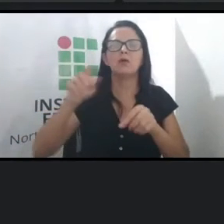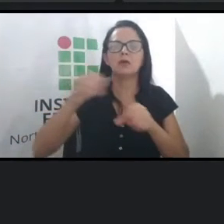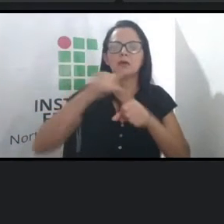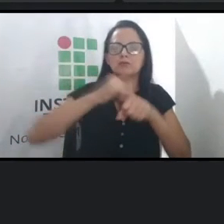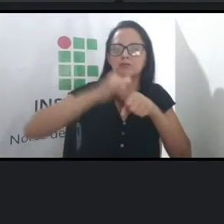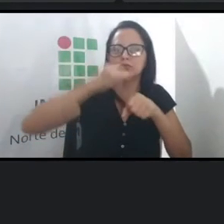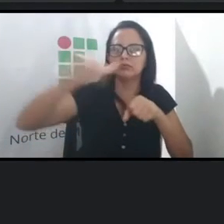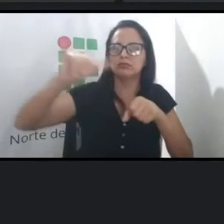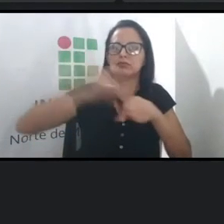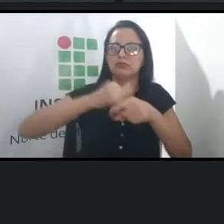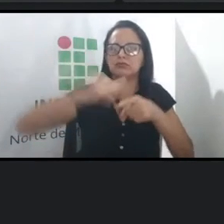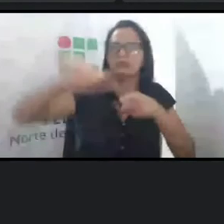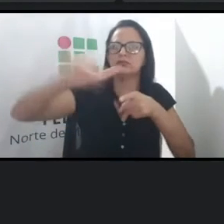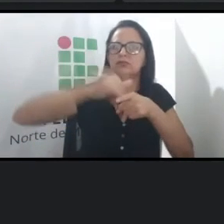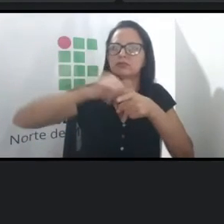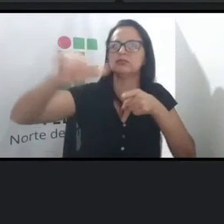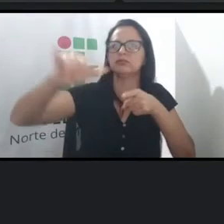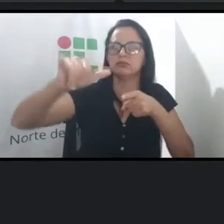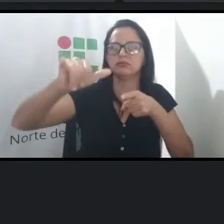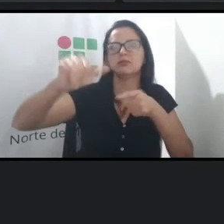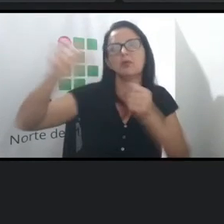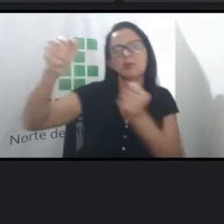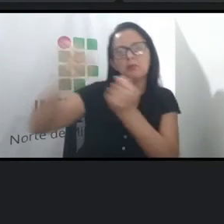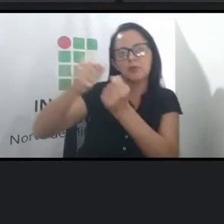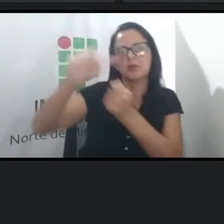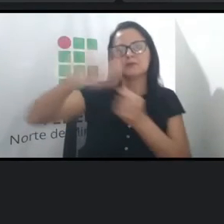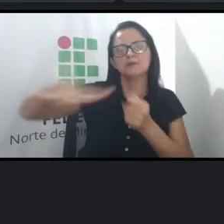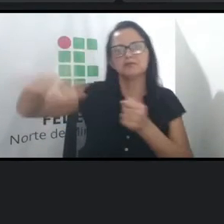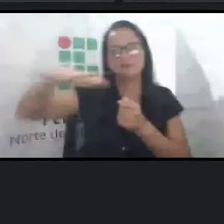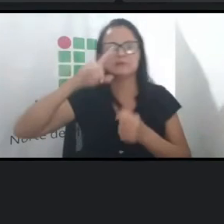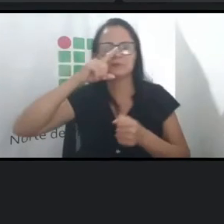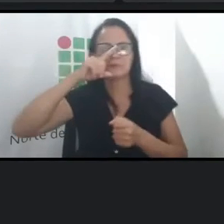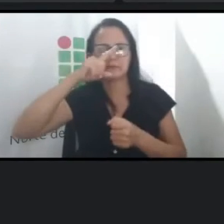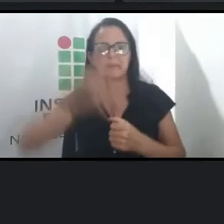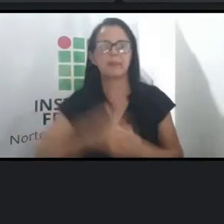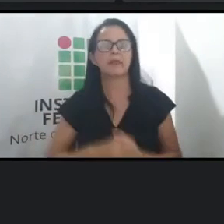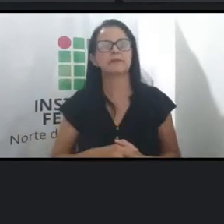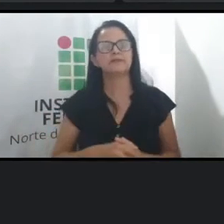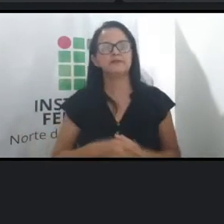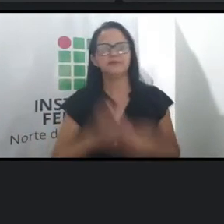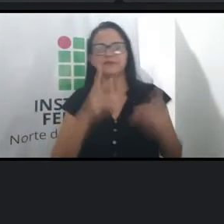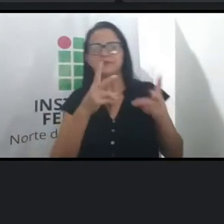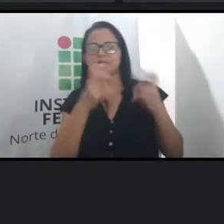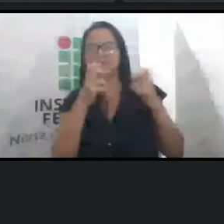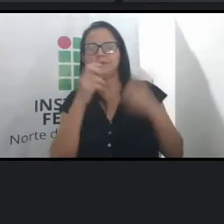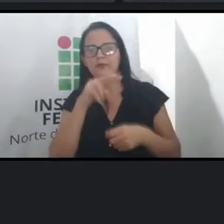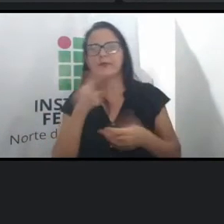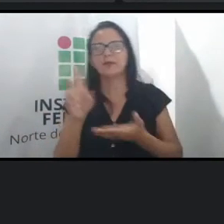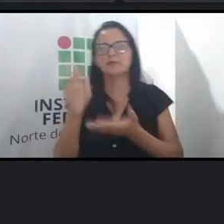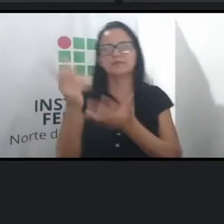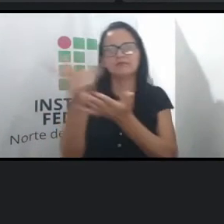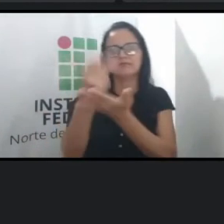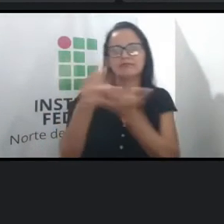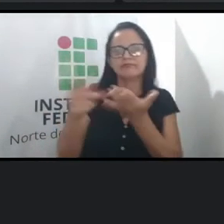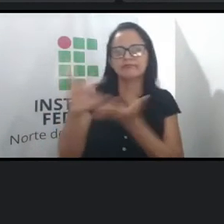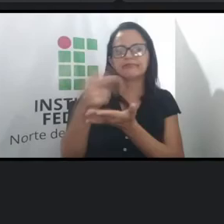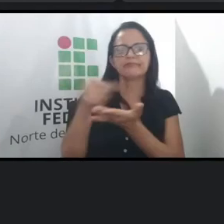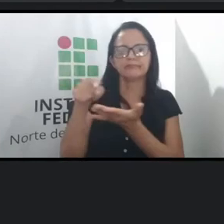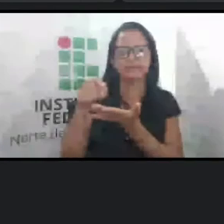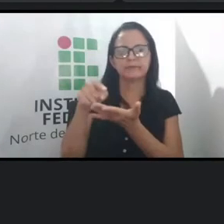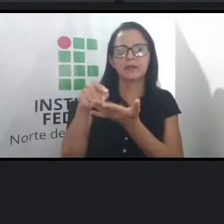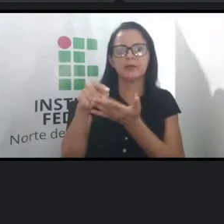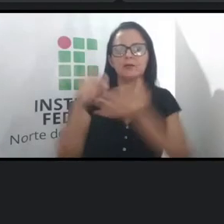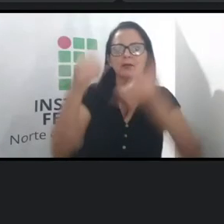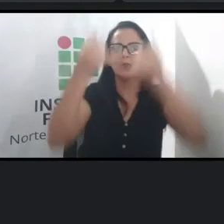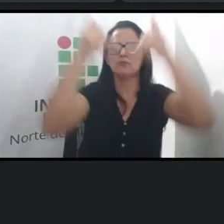Aqui mostra a figura para os senhores que tem uma linha ali de energia tem um trabalhador com um